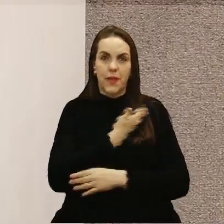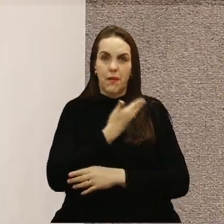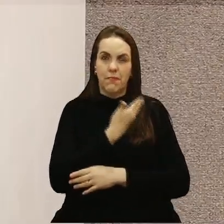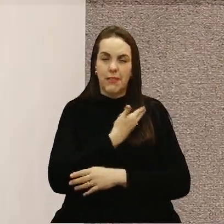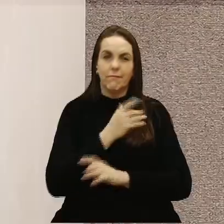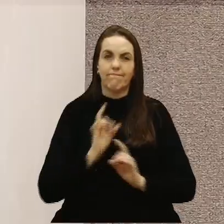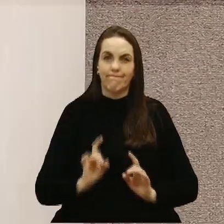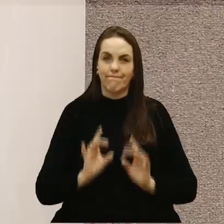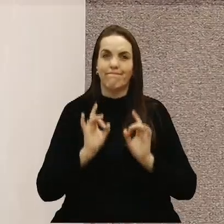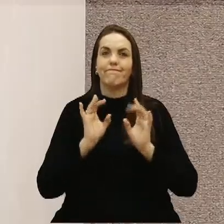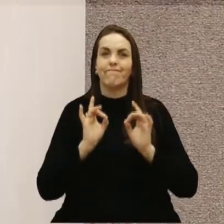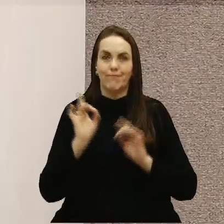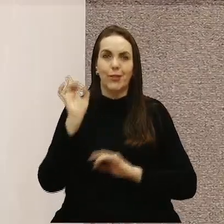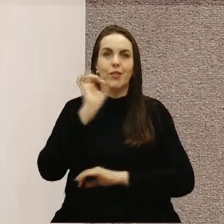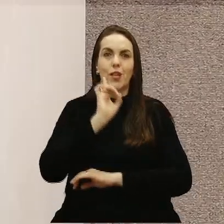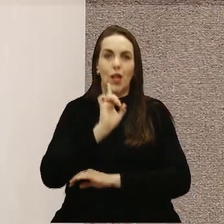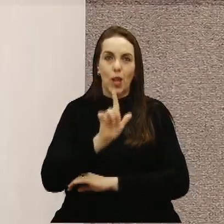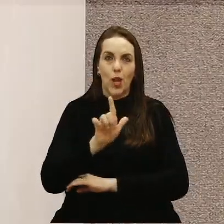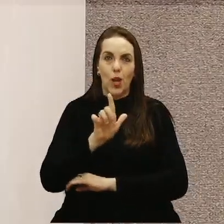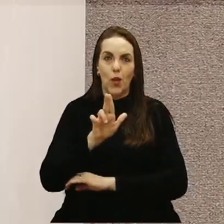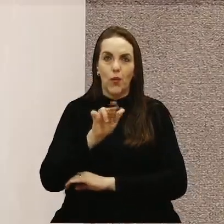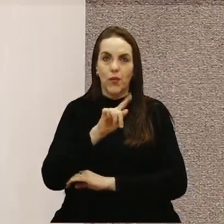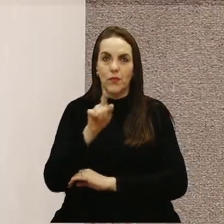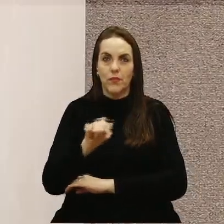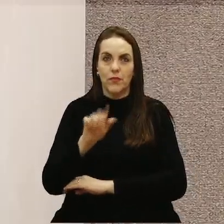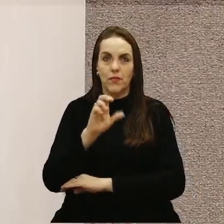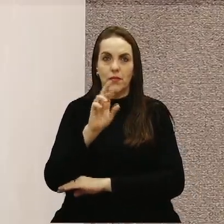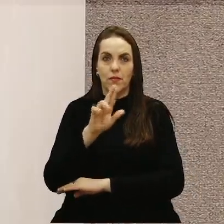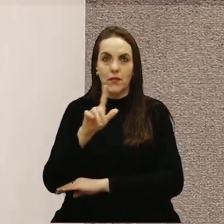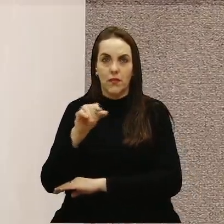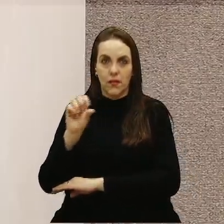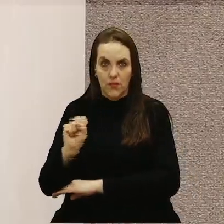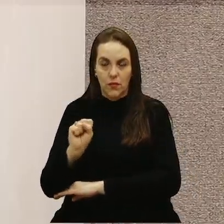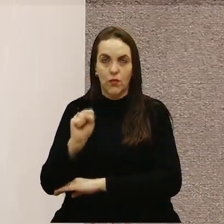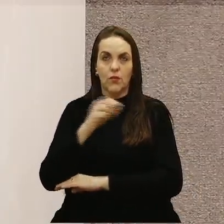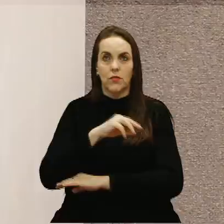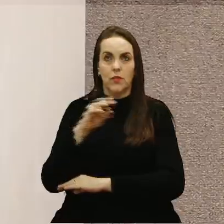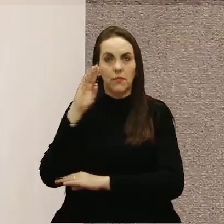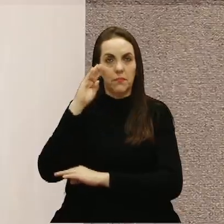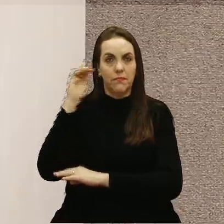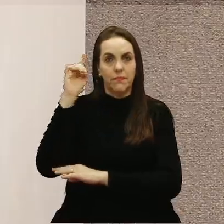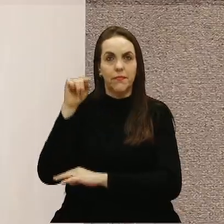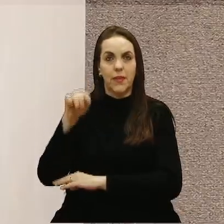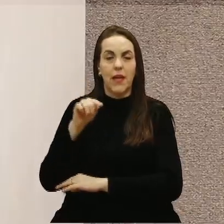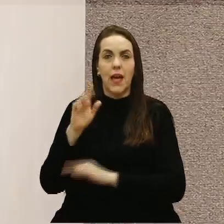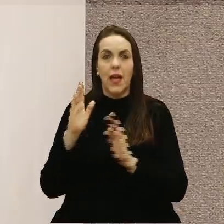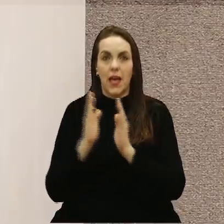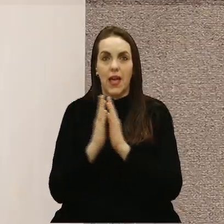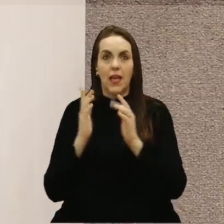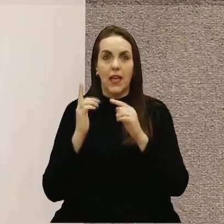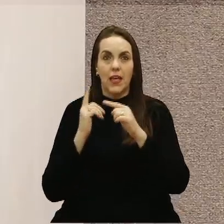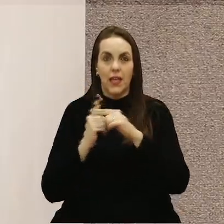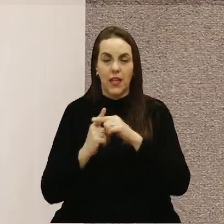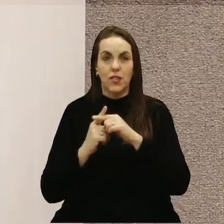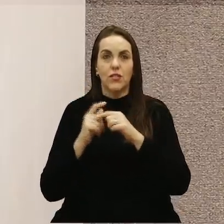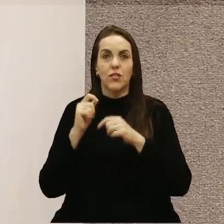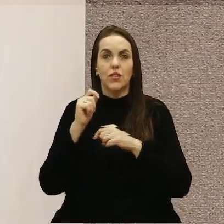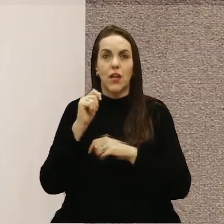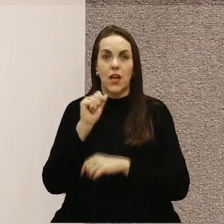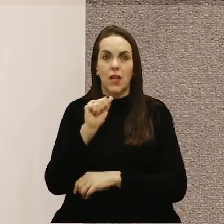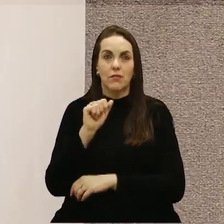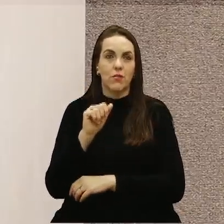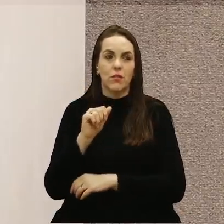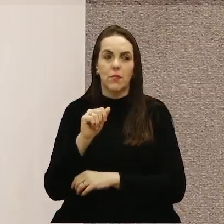registrado, o Luiz Carlos, que é o superintendente geral de jovens da nossa Igreja Assembleia de Deus aqui, Caxias do Sul. São mais